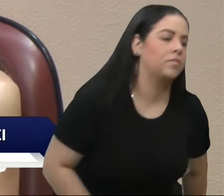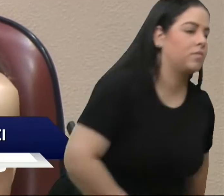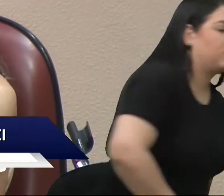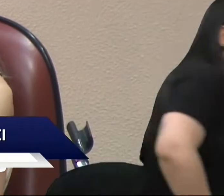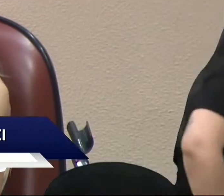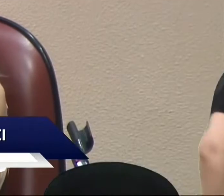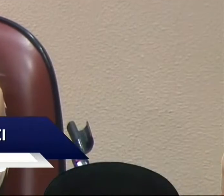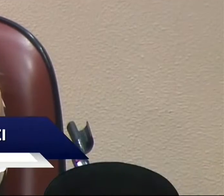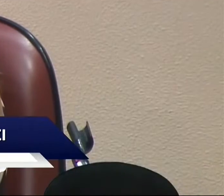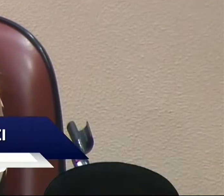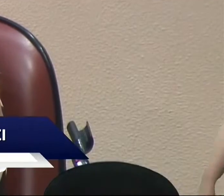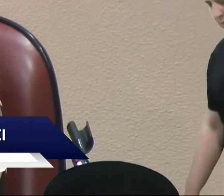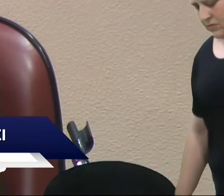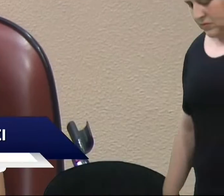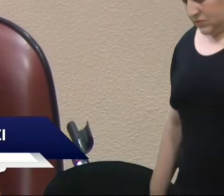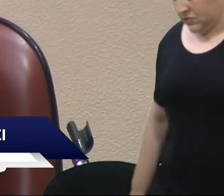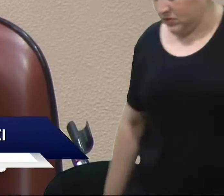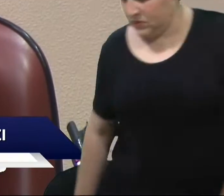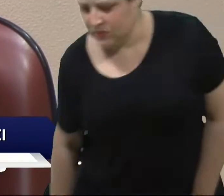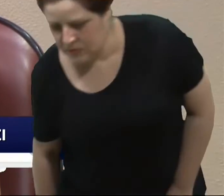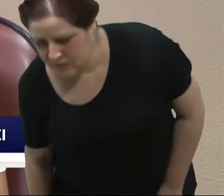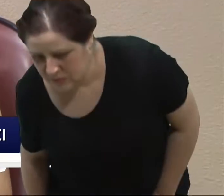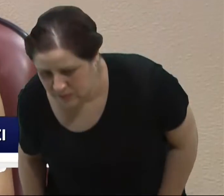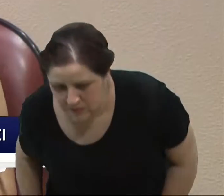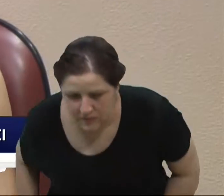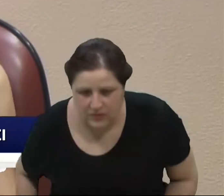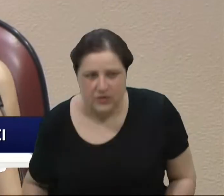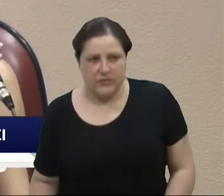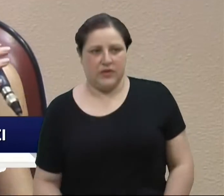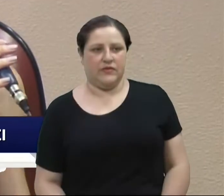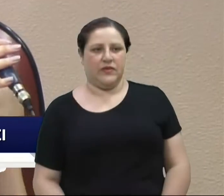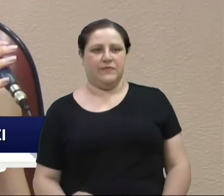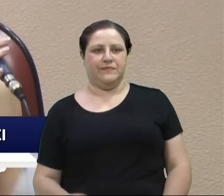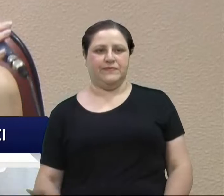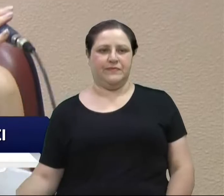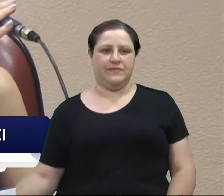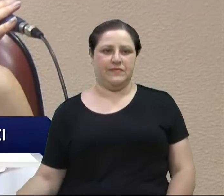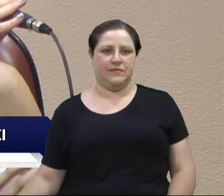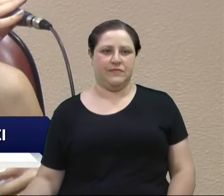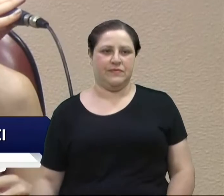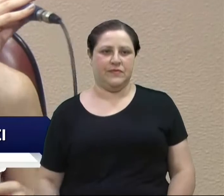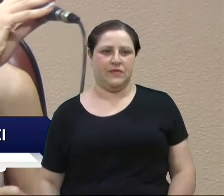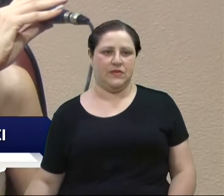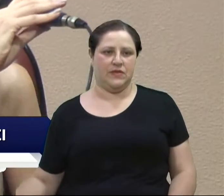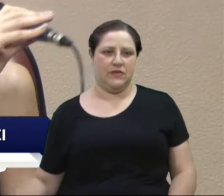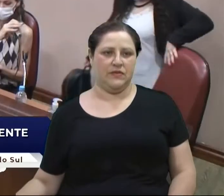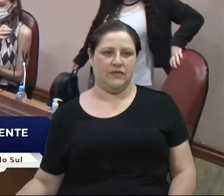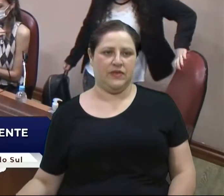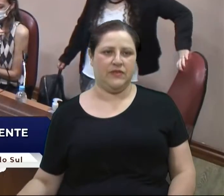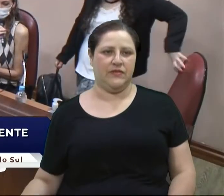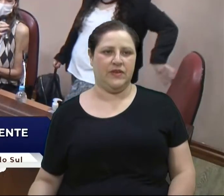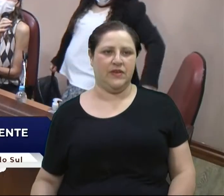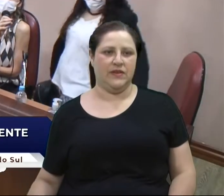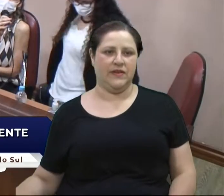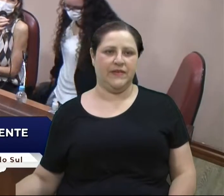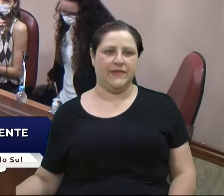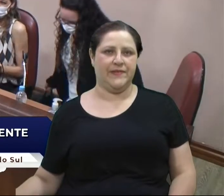Acho que é isso, vereador Rafael. Não sei se esqueci de alguma coisa. Oi, boa tarde. Bom dia, né? Não é boa